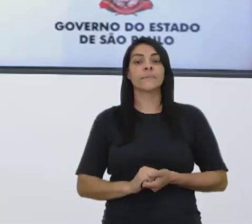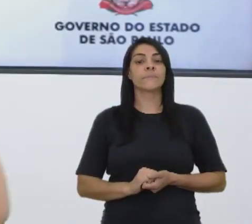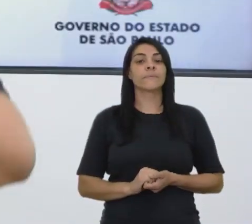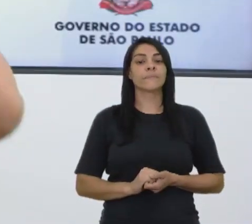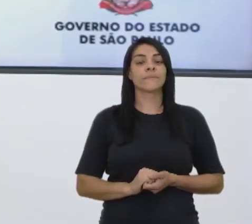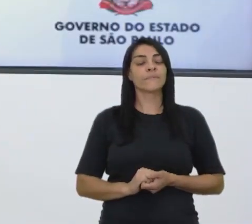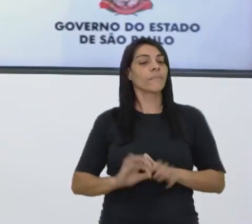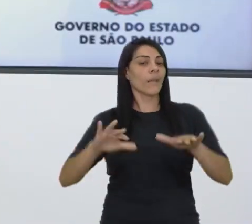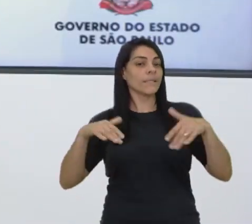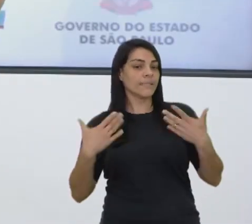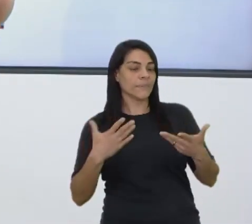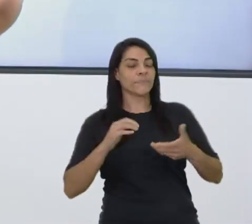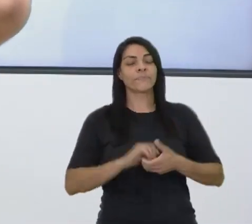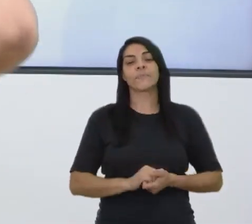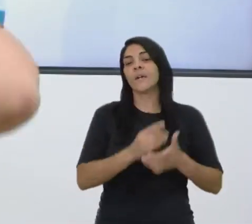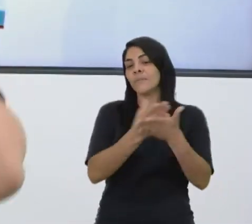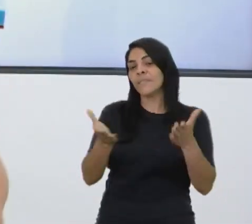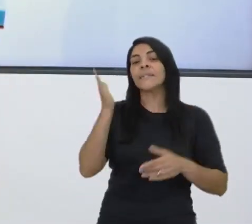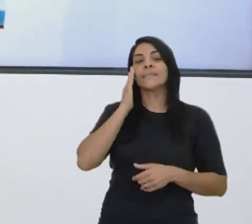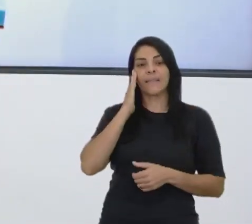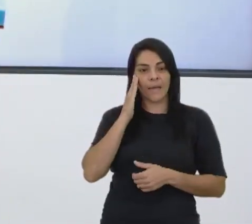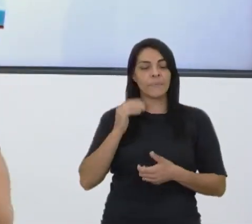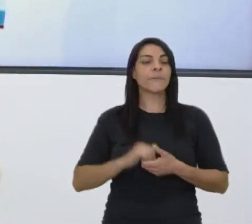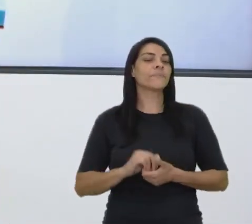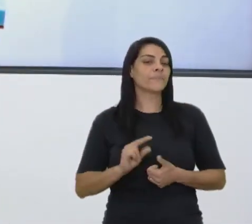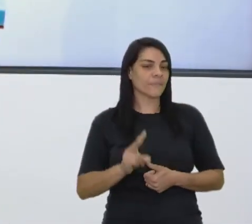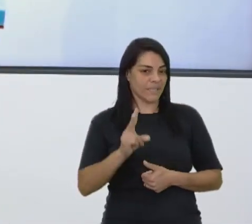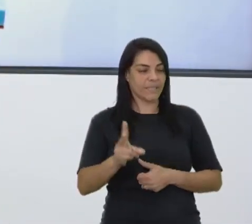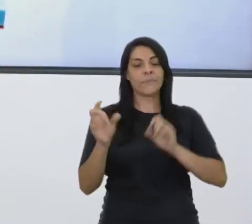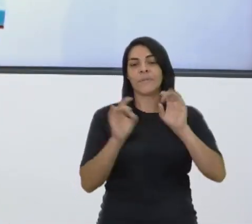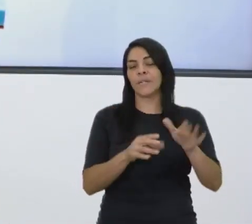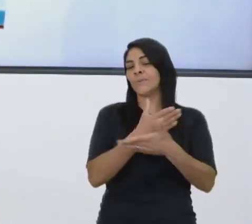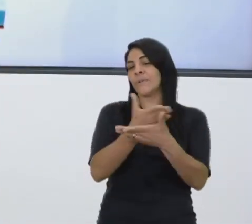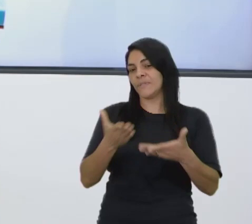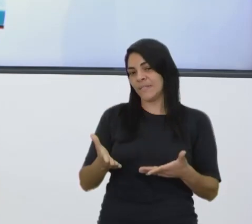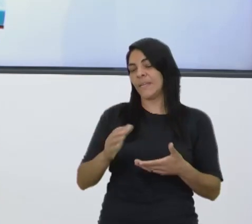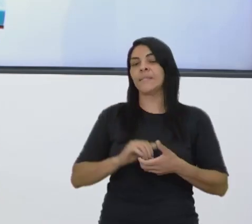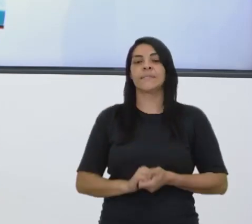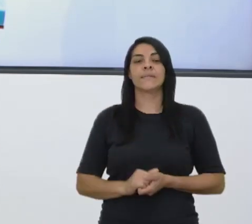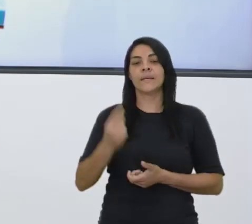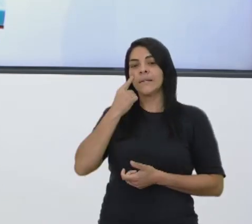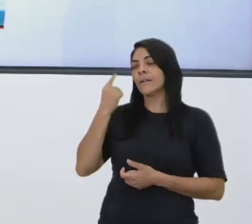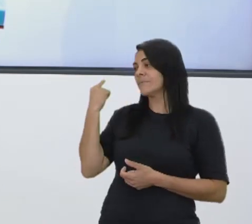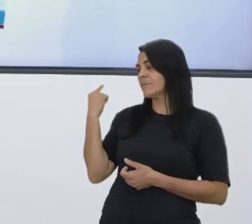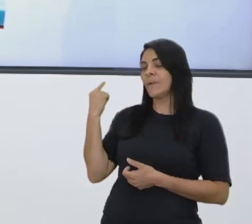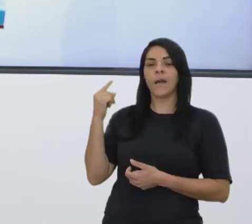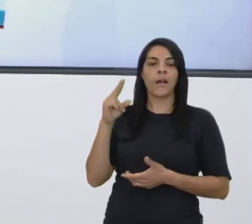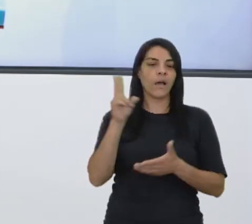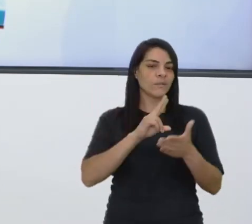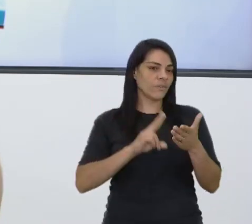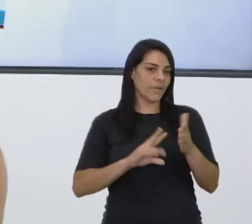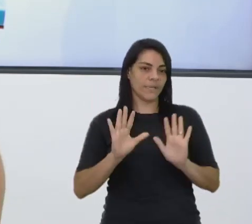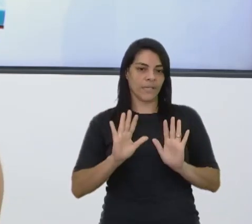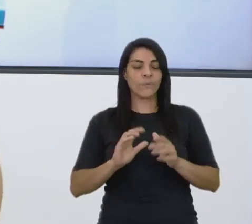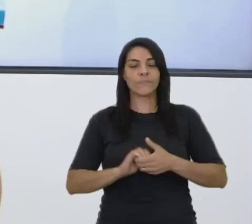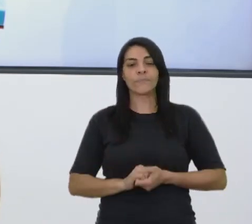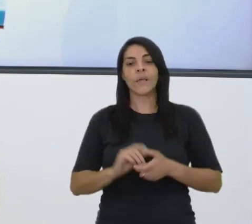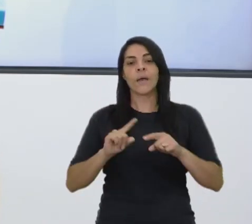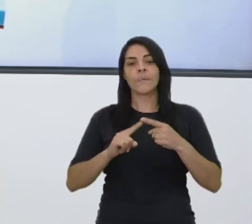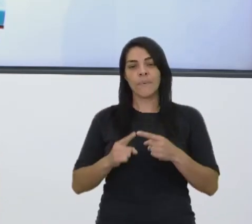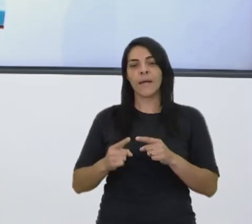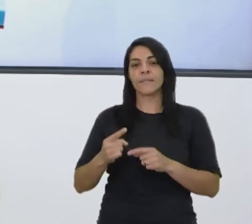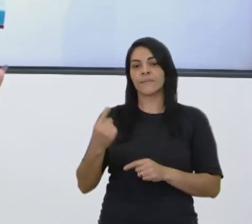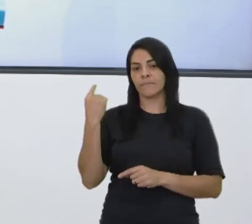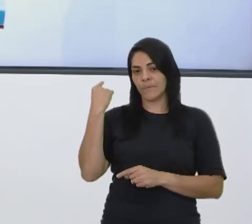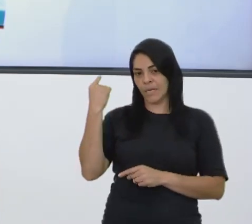tá? Como vocês sabem, eu sempre deixo para vocês... Está aparecendo aqui atrás, eu não vou nem pedir para o Lê colocar na tela, mas está aparecendo